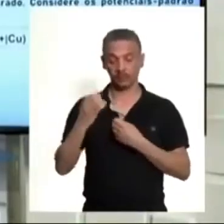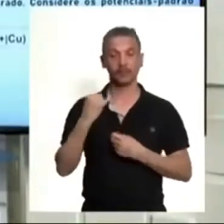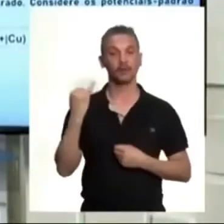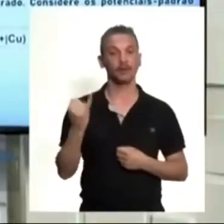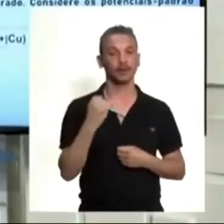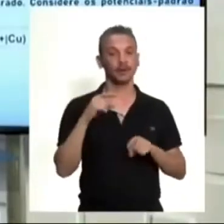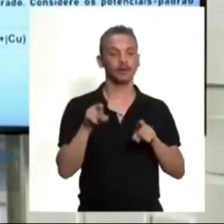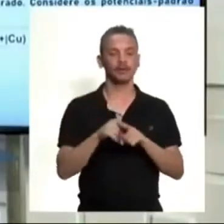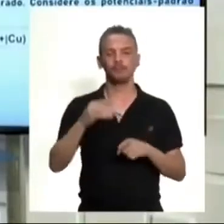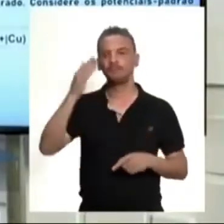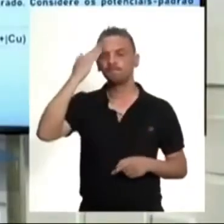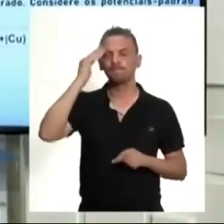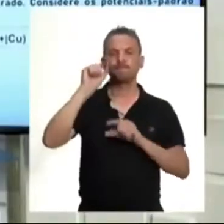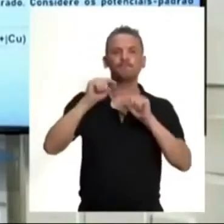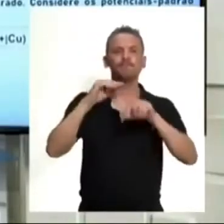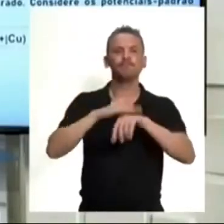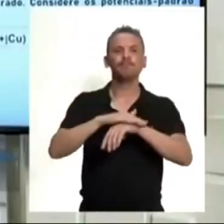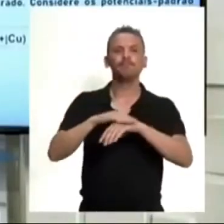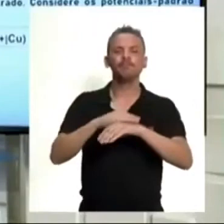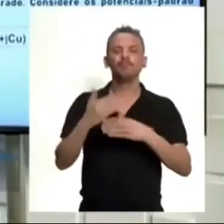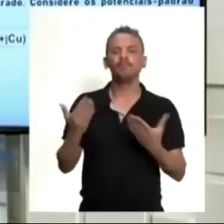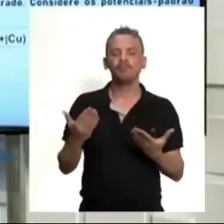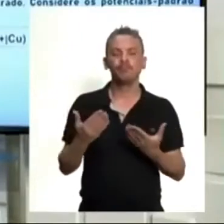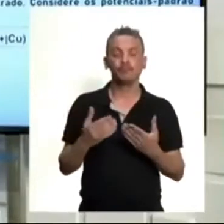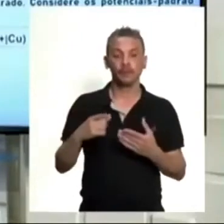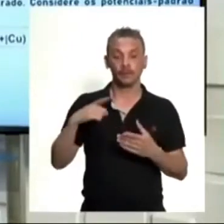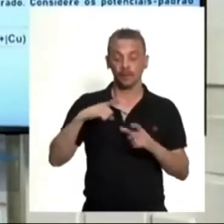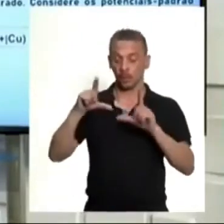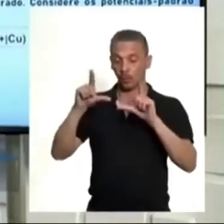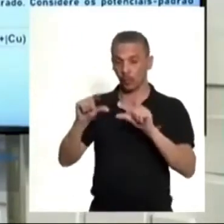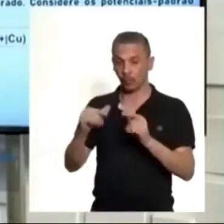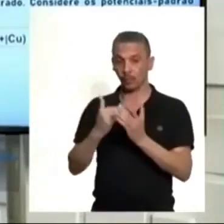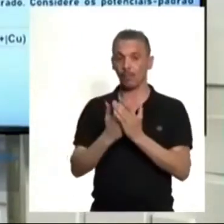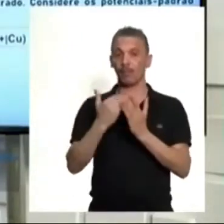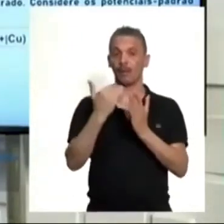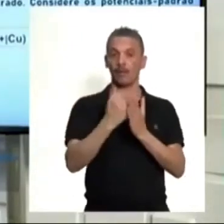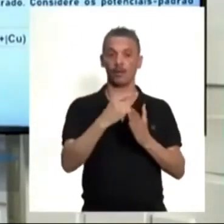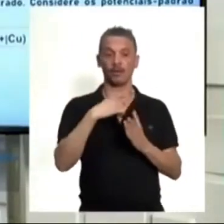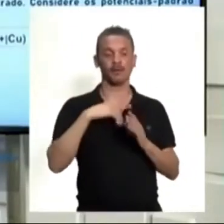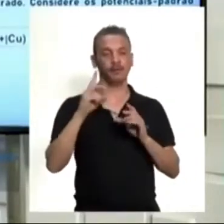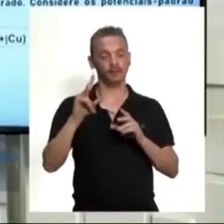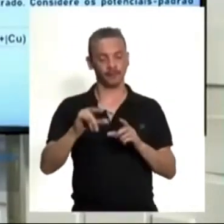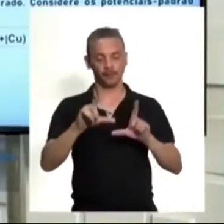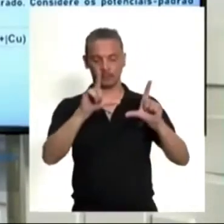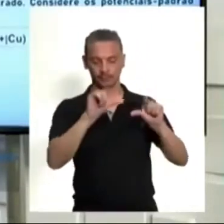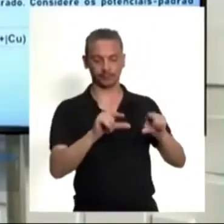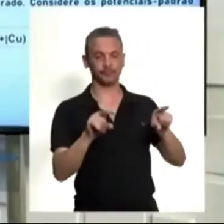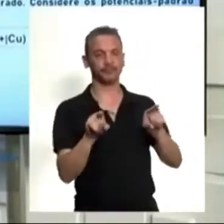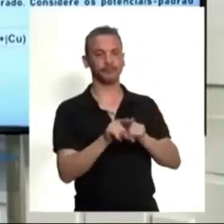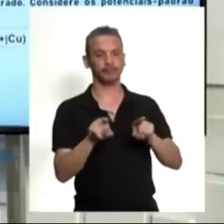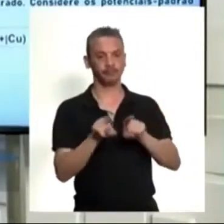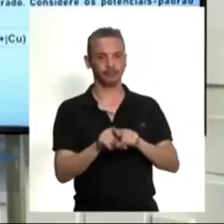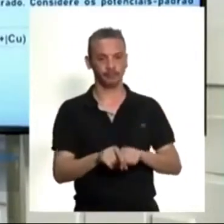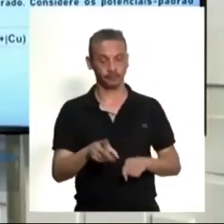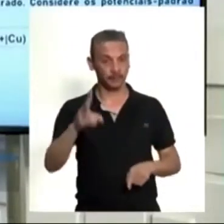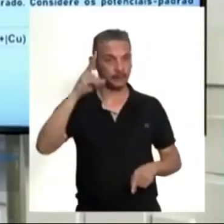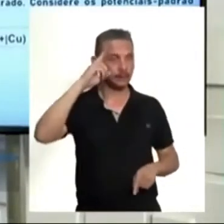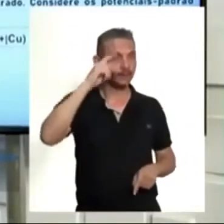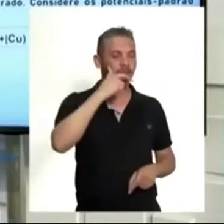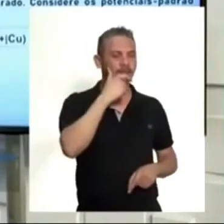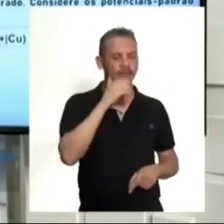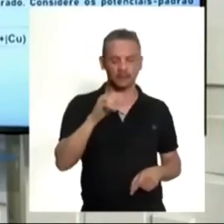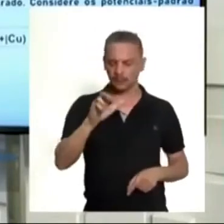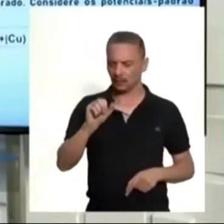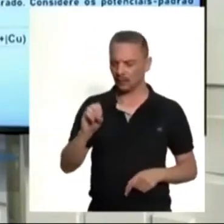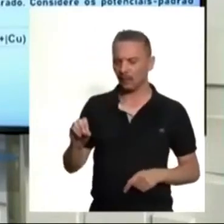O que nós acabamos de discutir? O cara que tem o potencial de redução maior vai sofrer redução. Então lembra no CRAL? Então